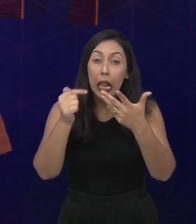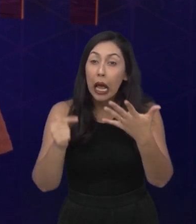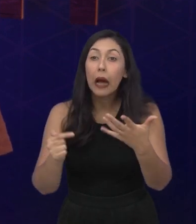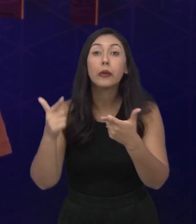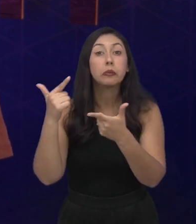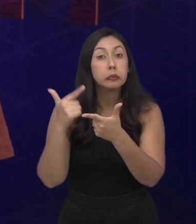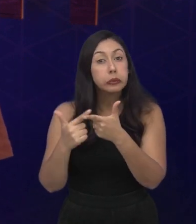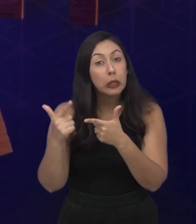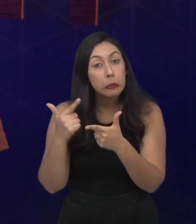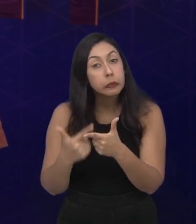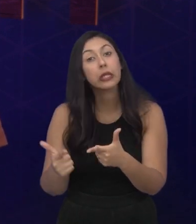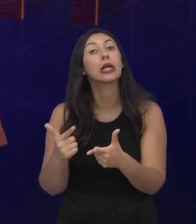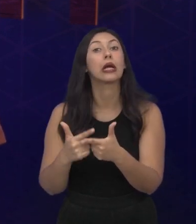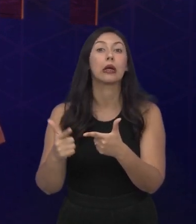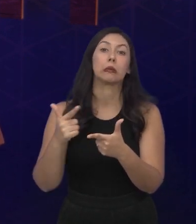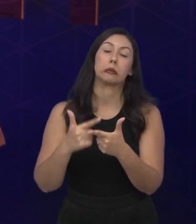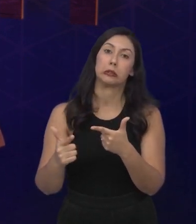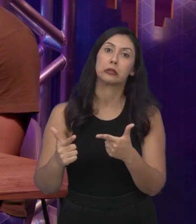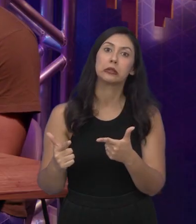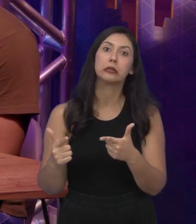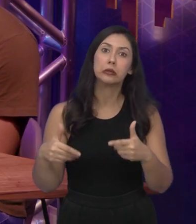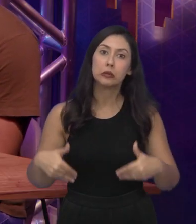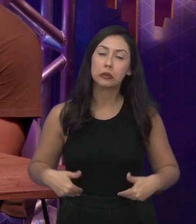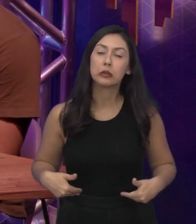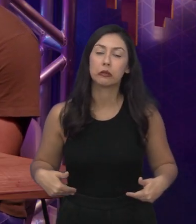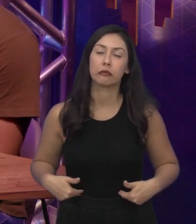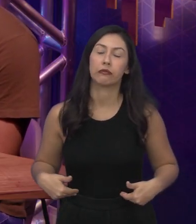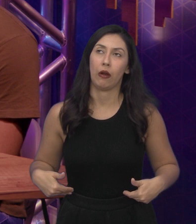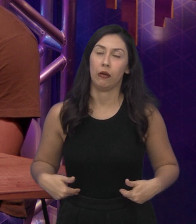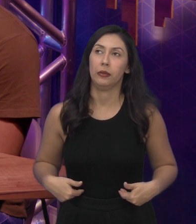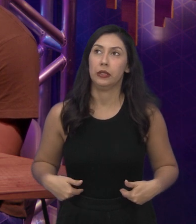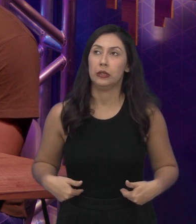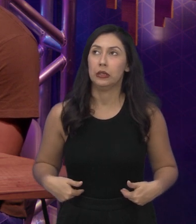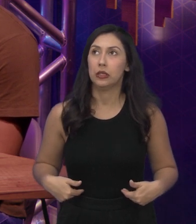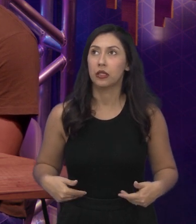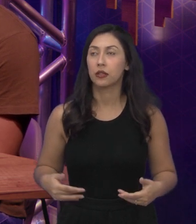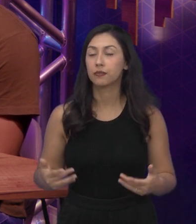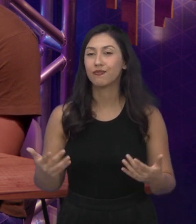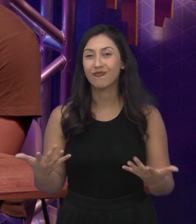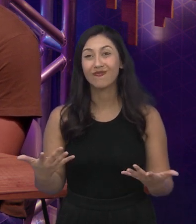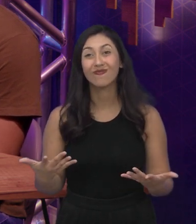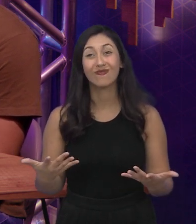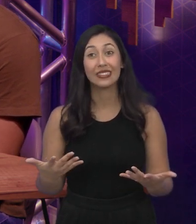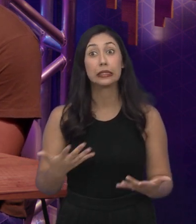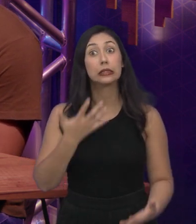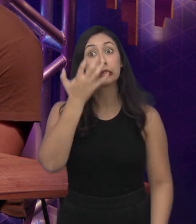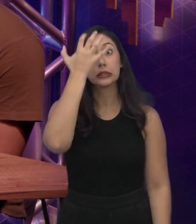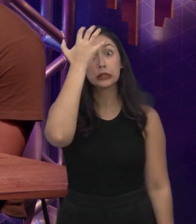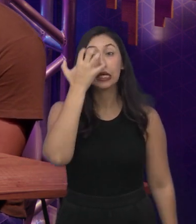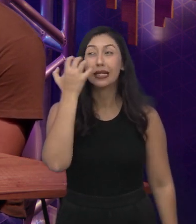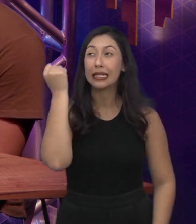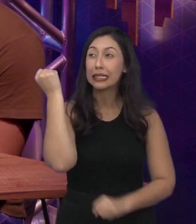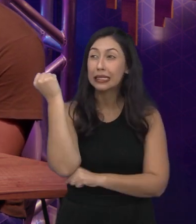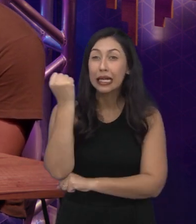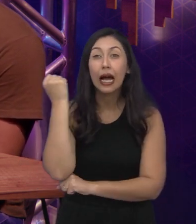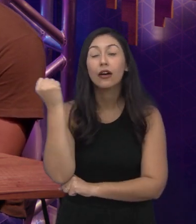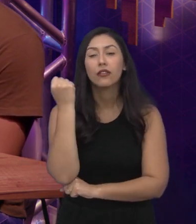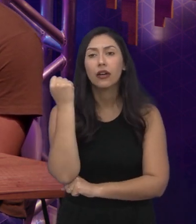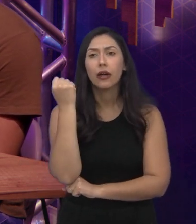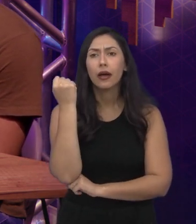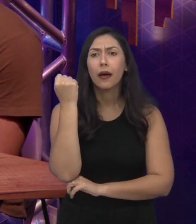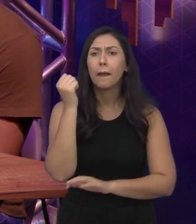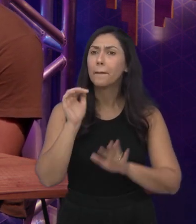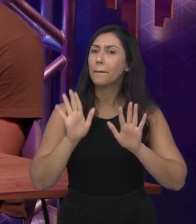que tem problemas, né? São os países que mais enfrentam a fome, né? A fome é mais drástica.